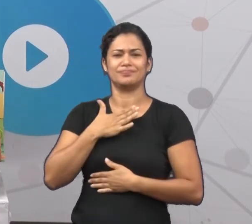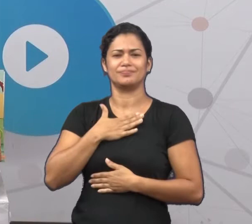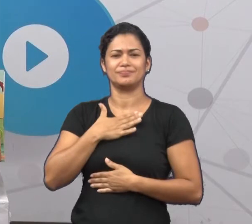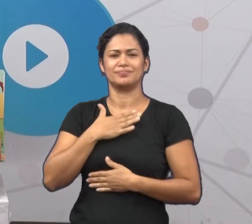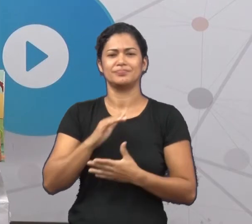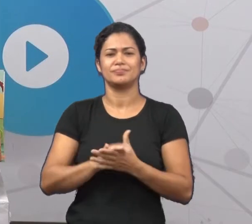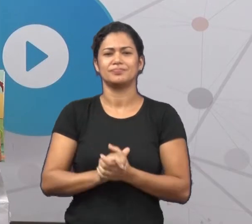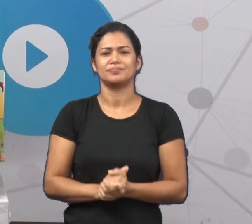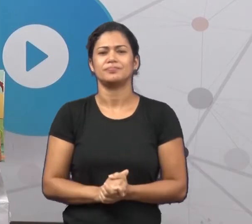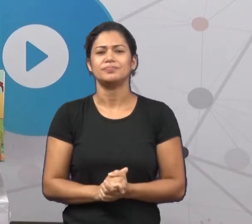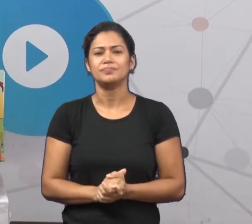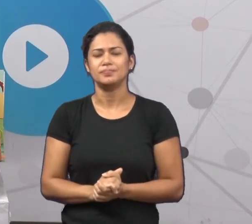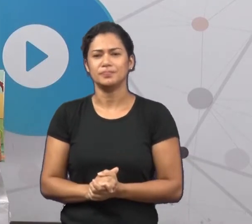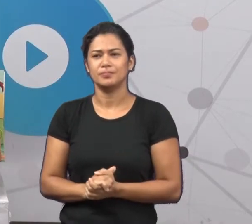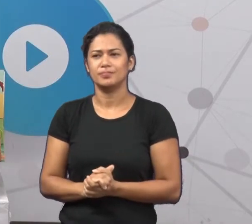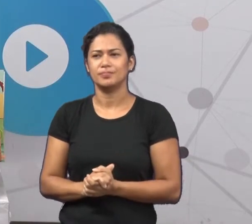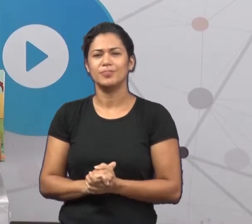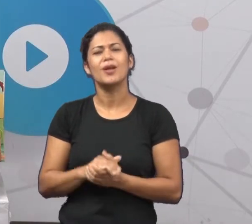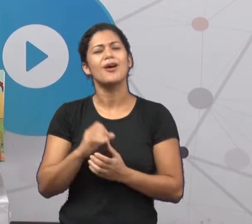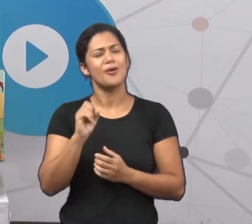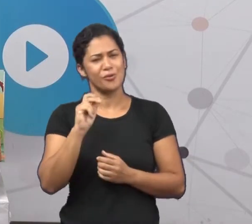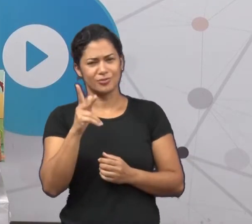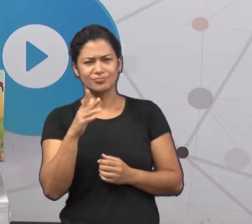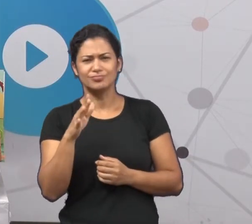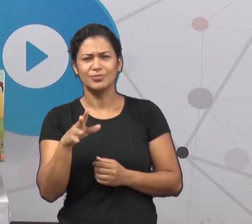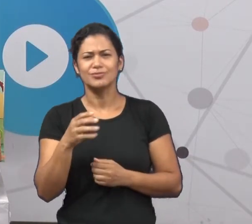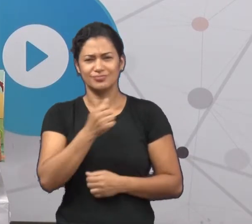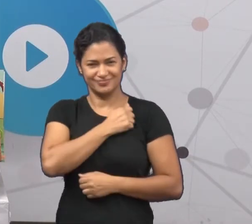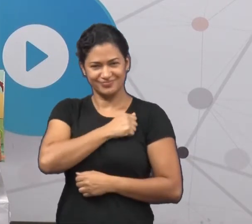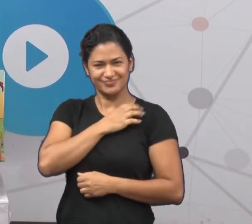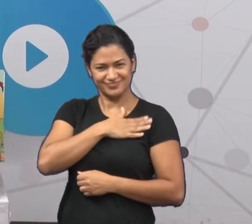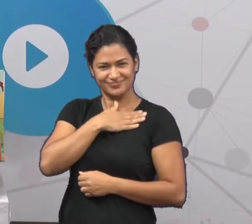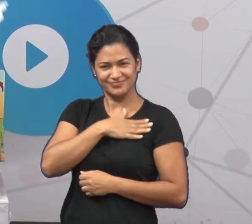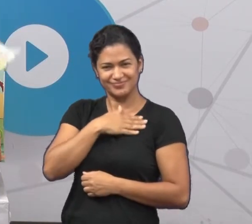gente. Muito bem, gostaram da história?